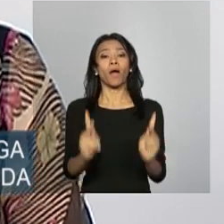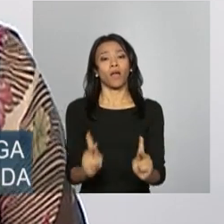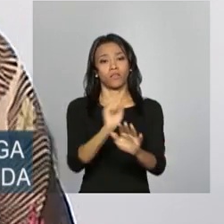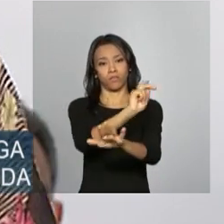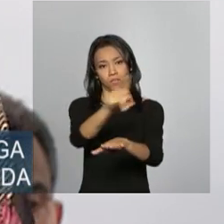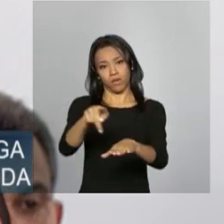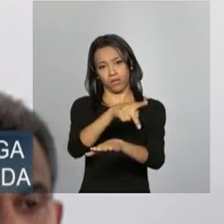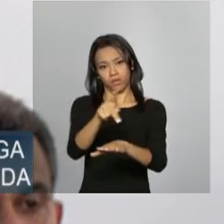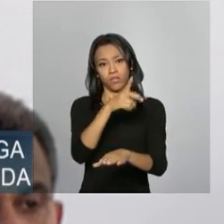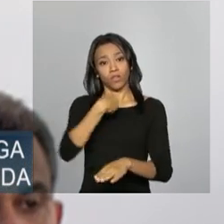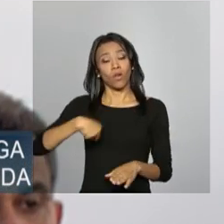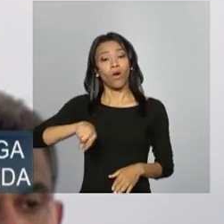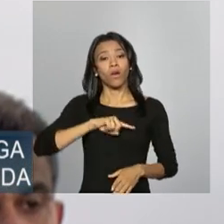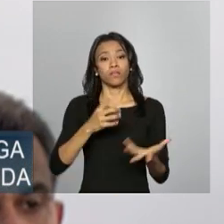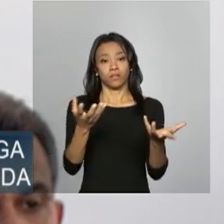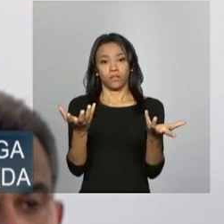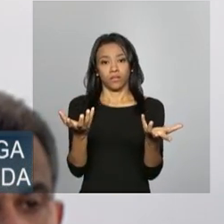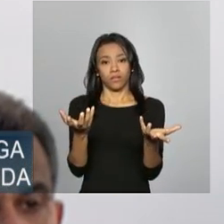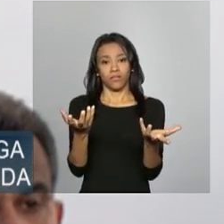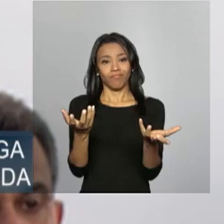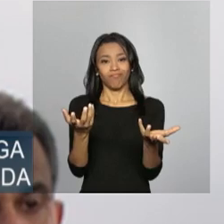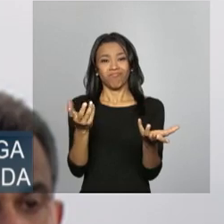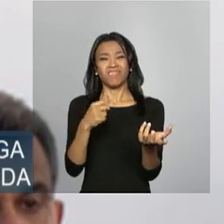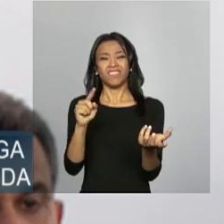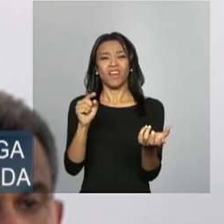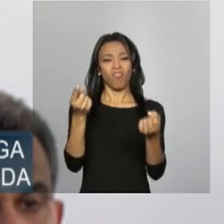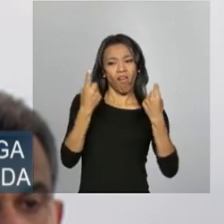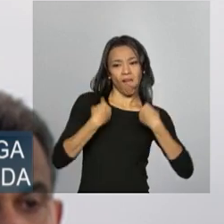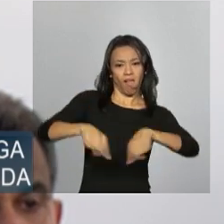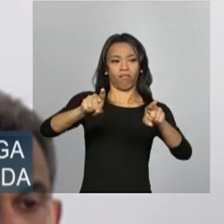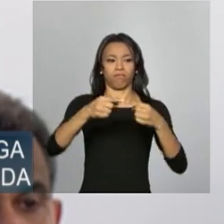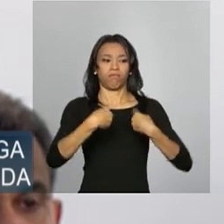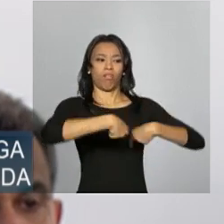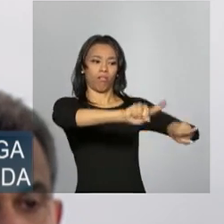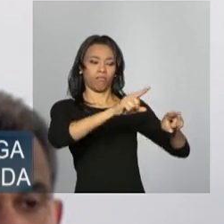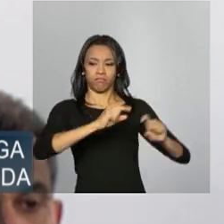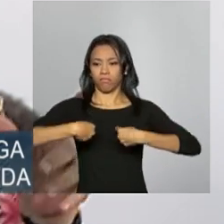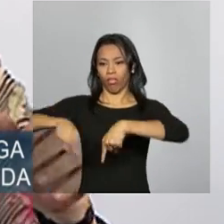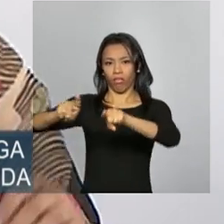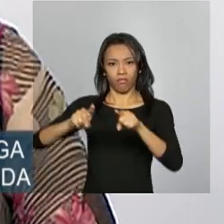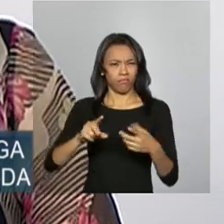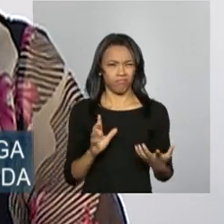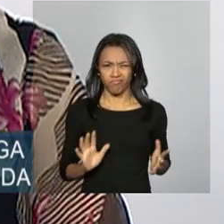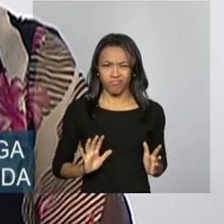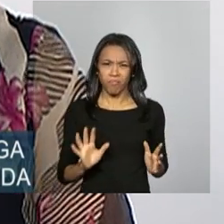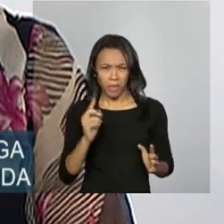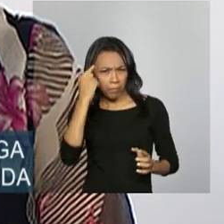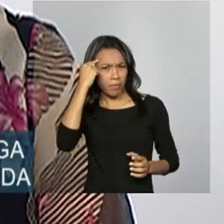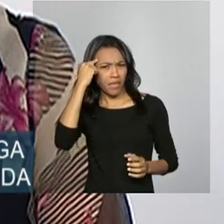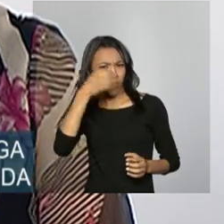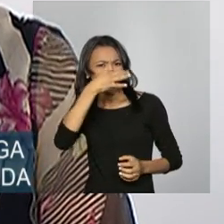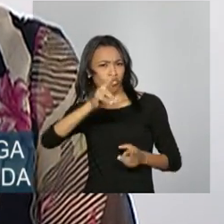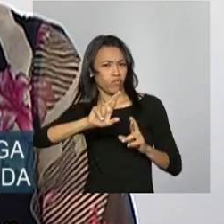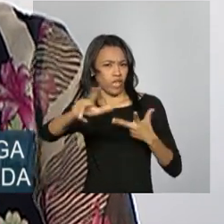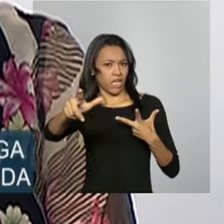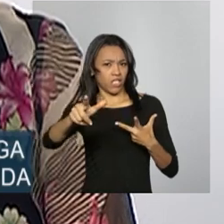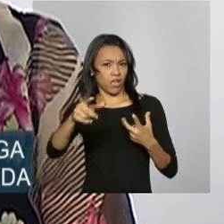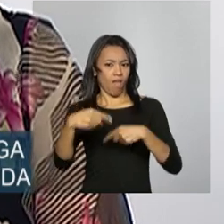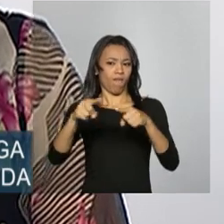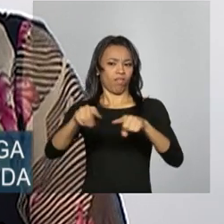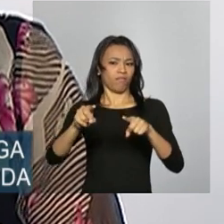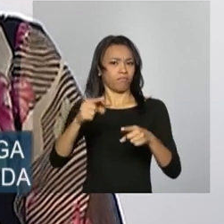país. Nós não hostilizamos as pessoas porque elas pensam diferente de nós.